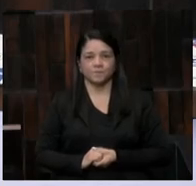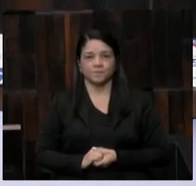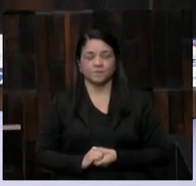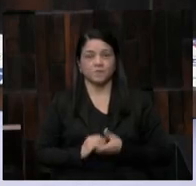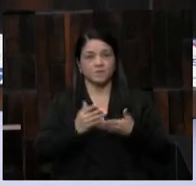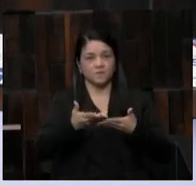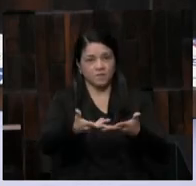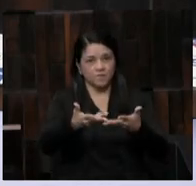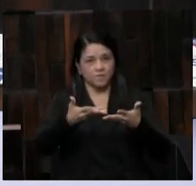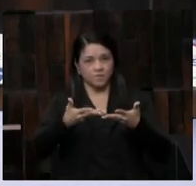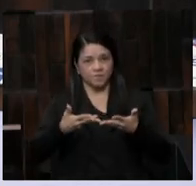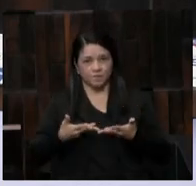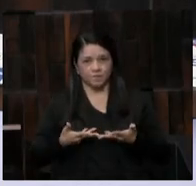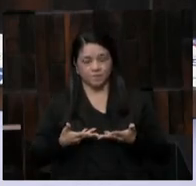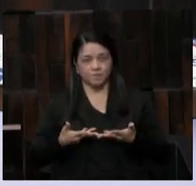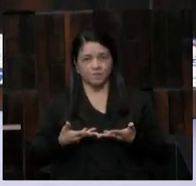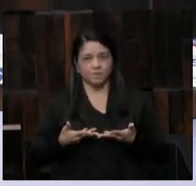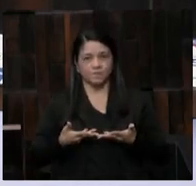Convidar.